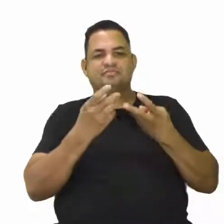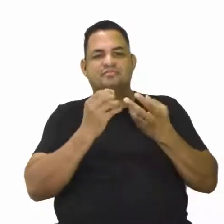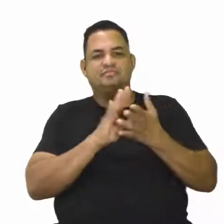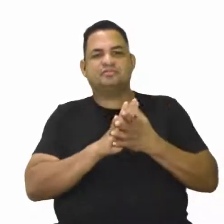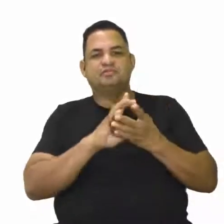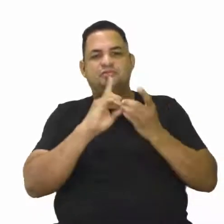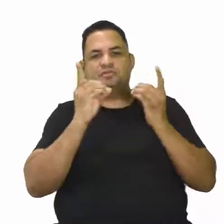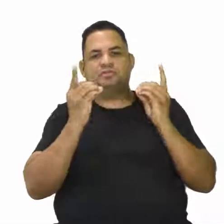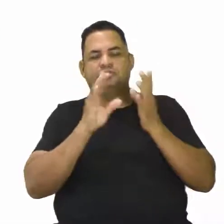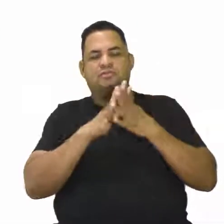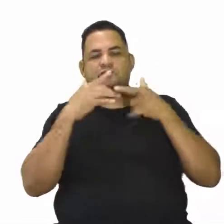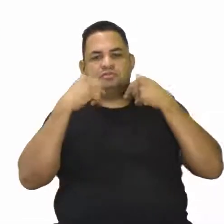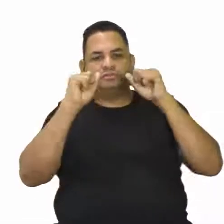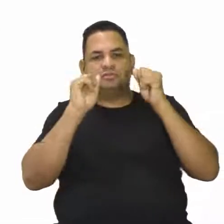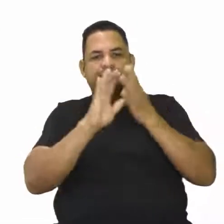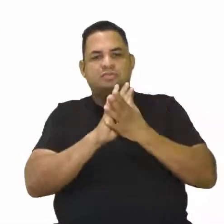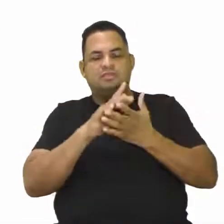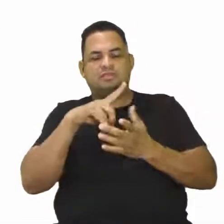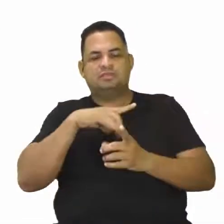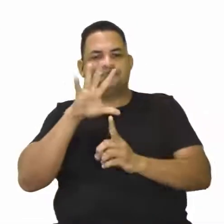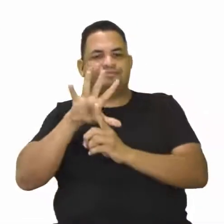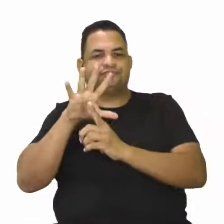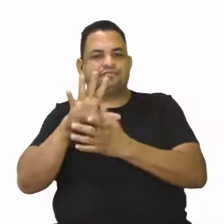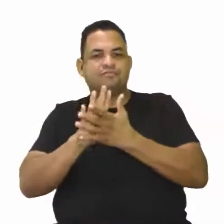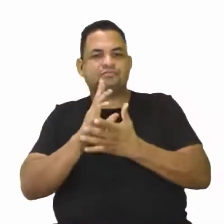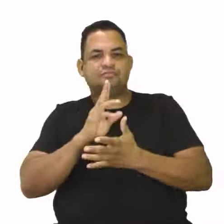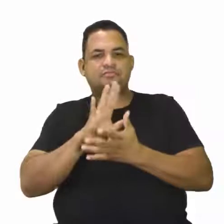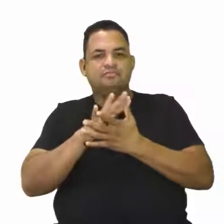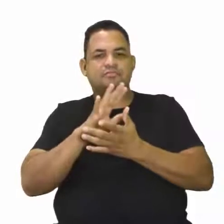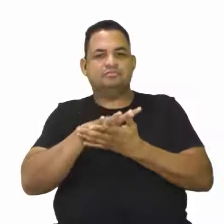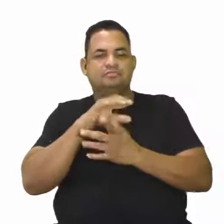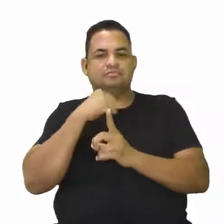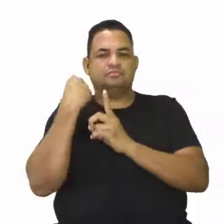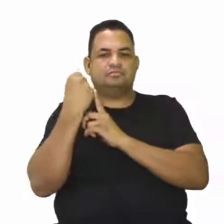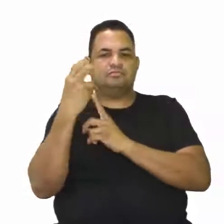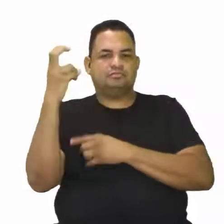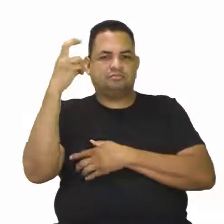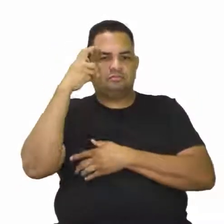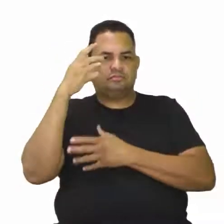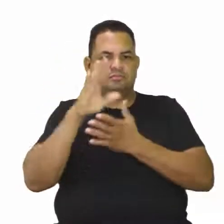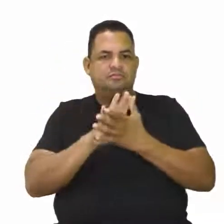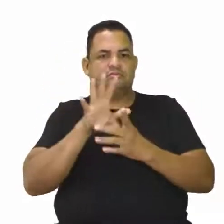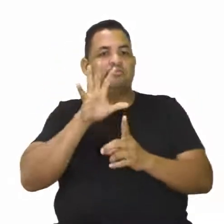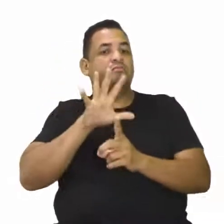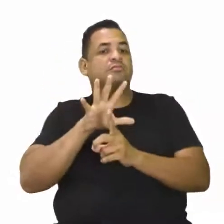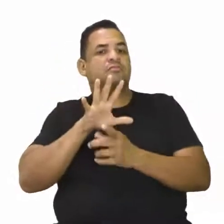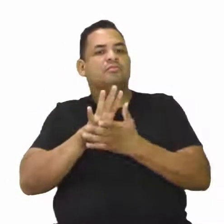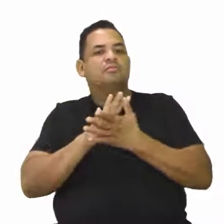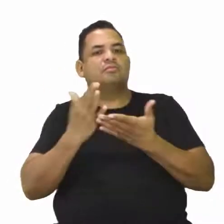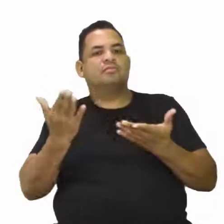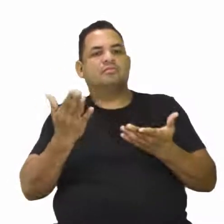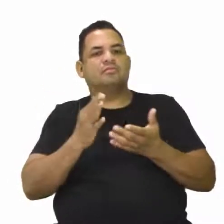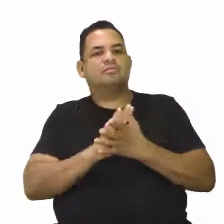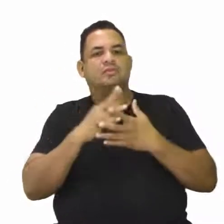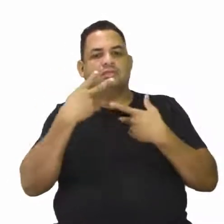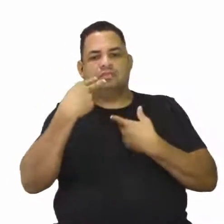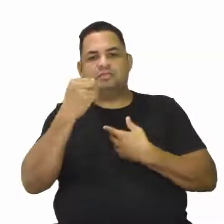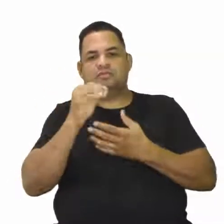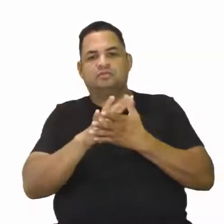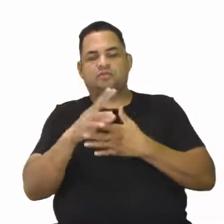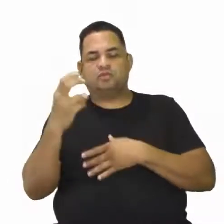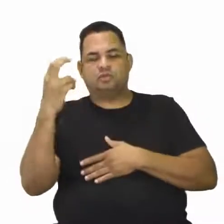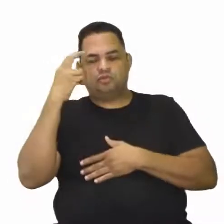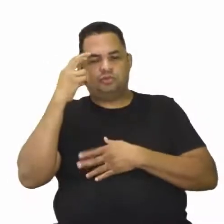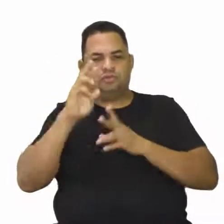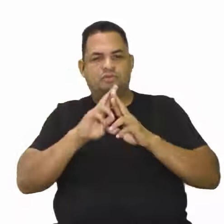Perceber tanto o dinamismo linguístico que sofre a influência dos processos socioculturais e os influencia em línguas e